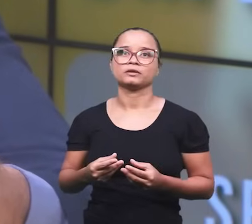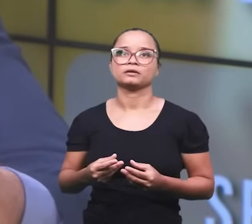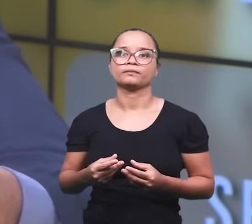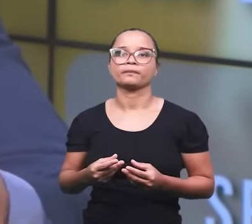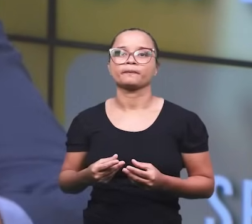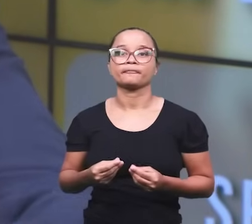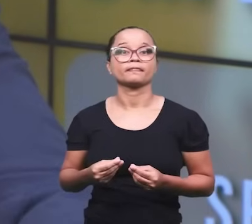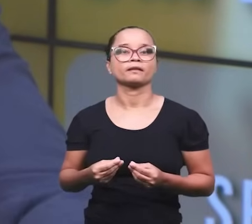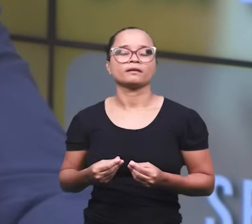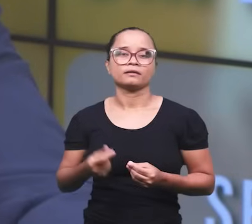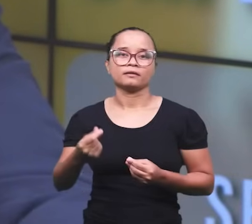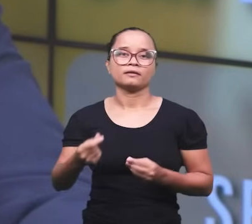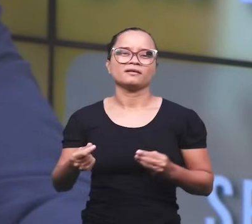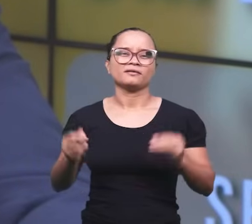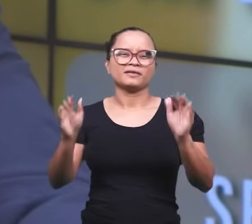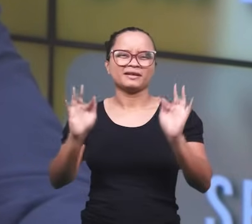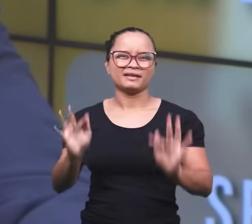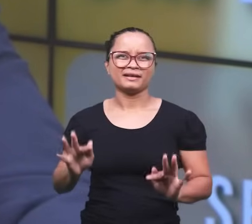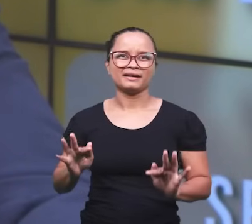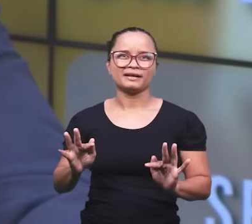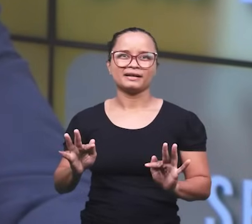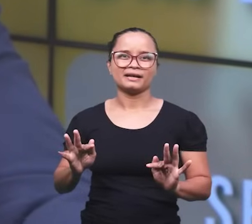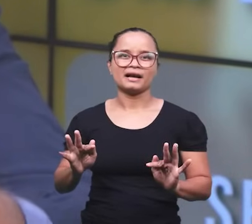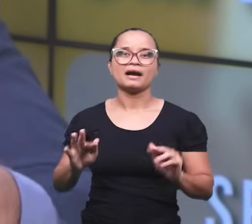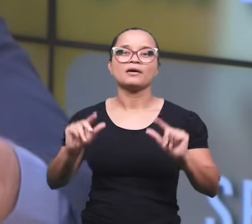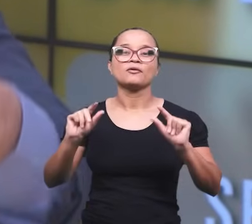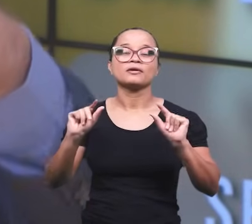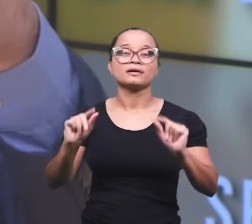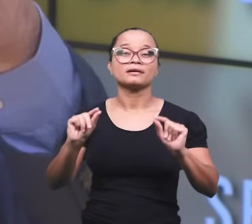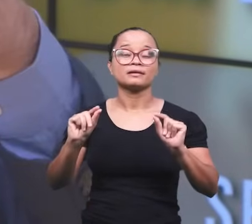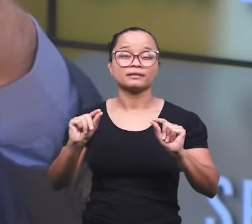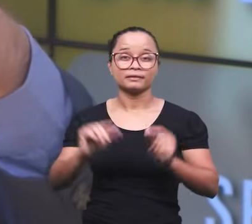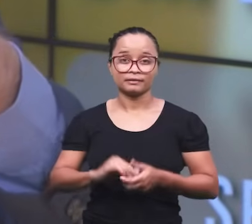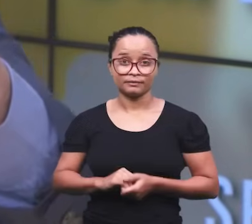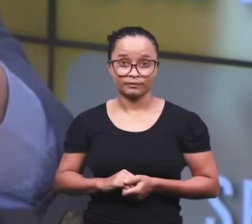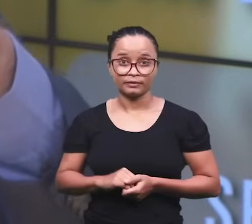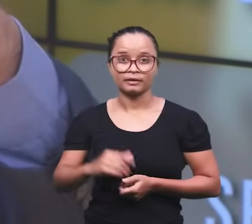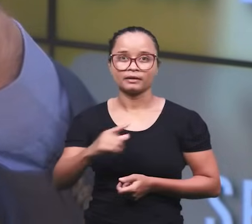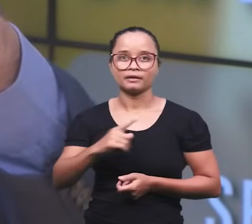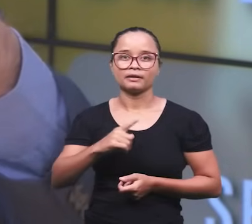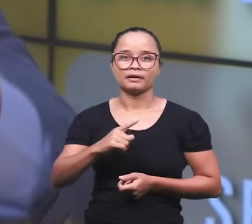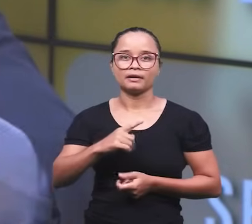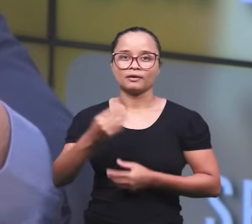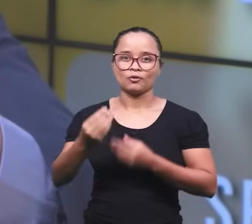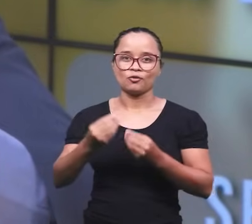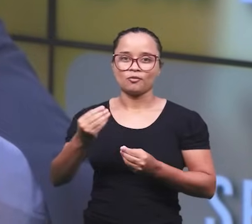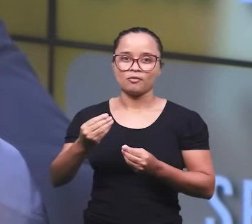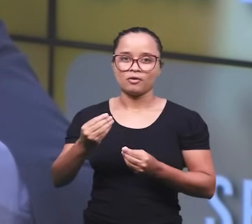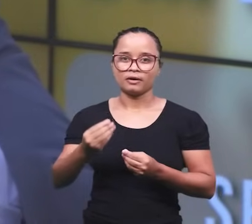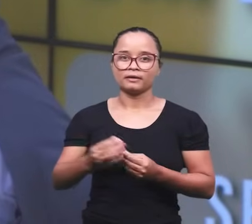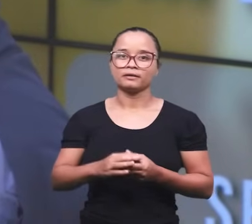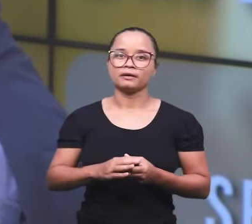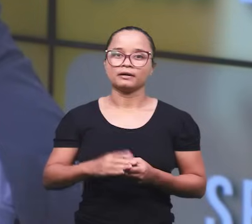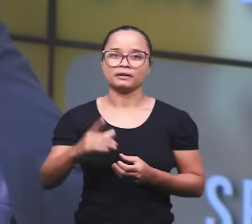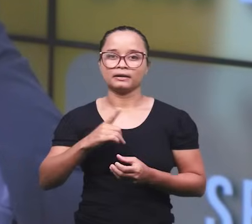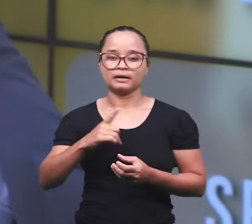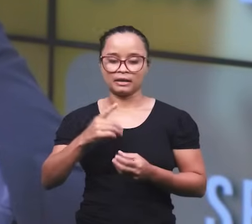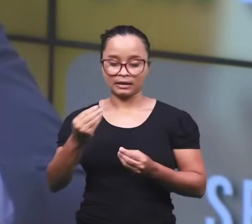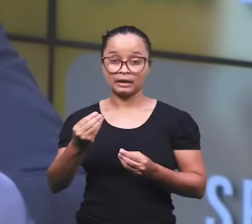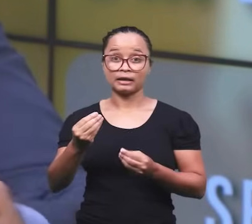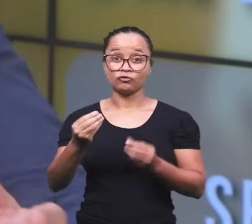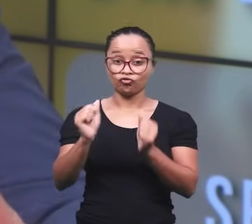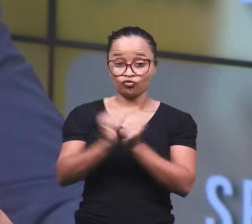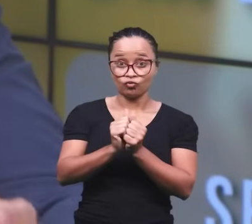deus e eles serão lançados Ao Java era onde se uhum depositava as flechas que seriam